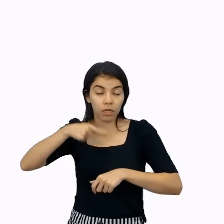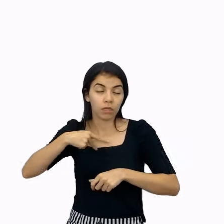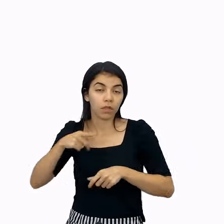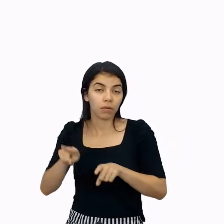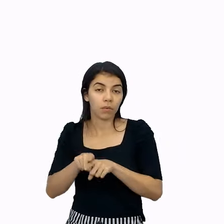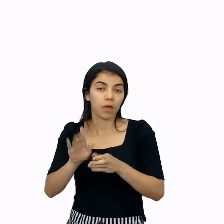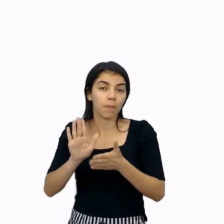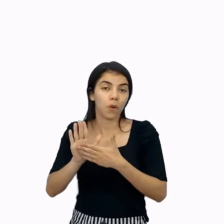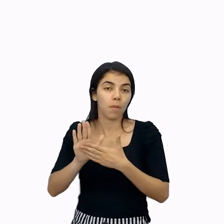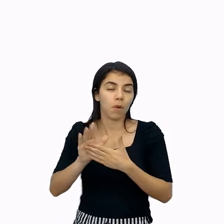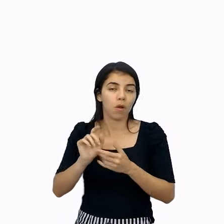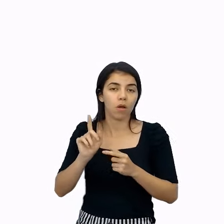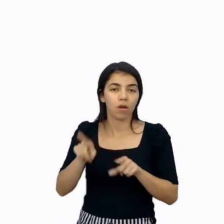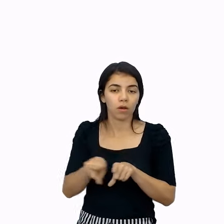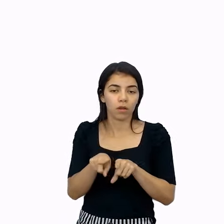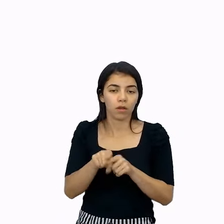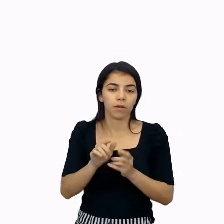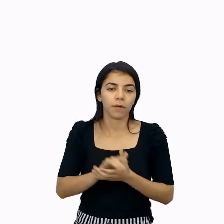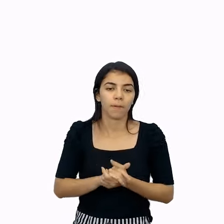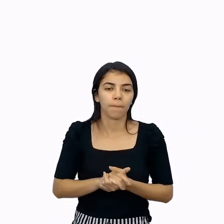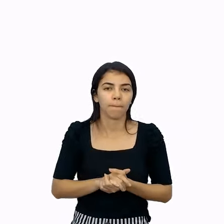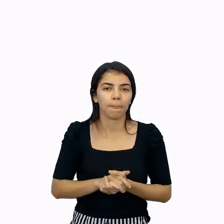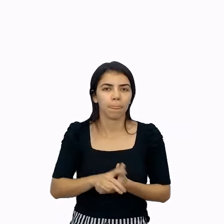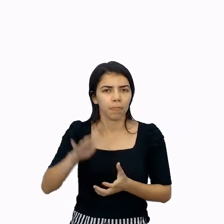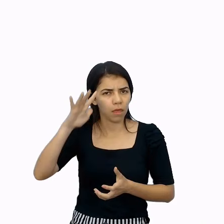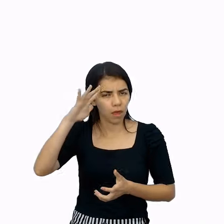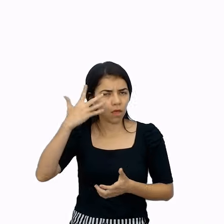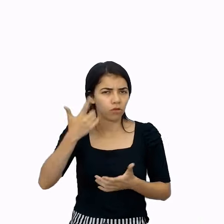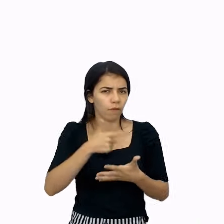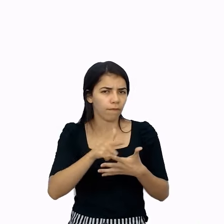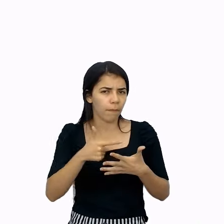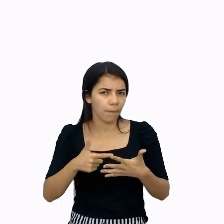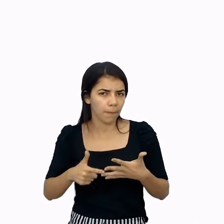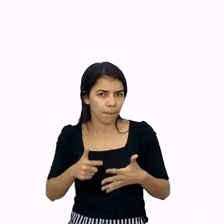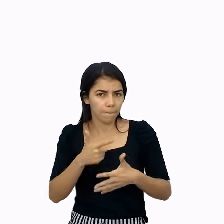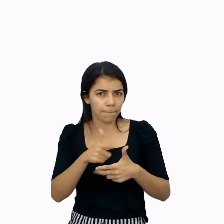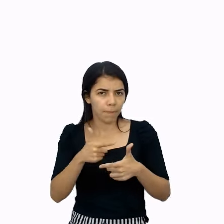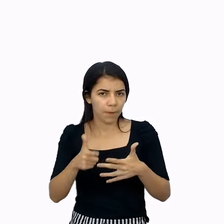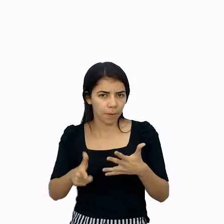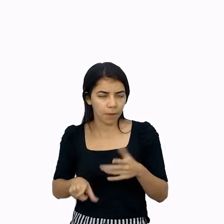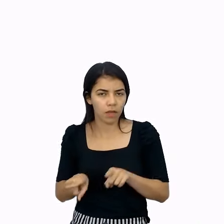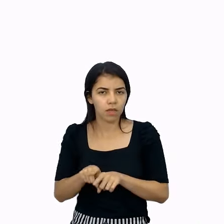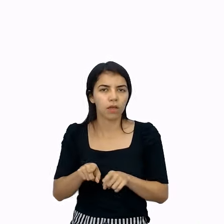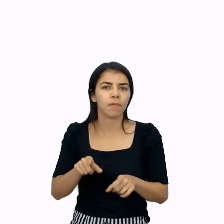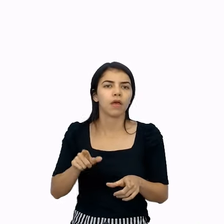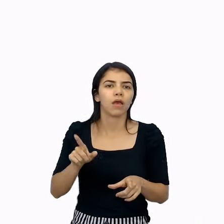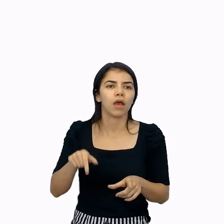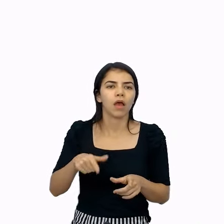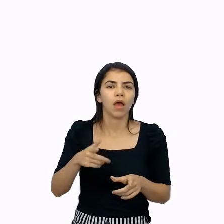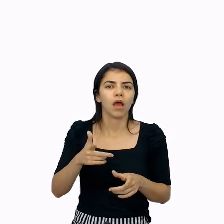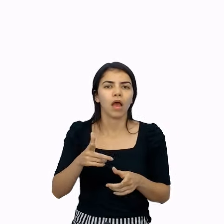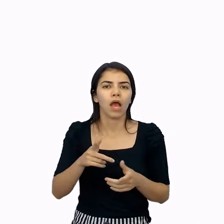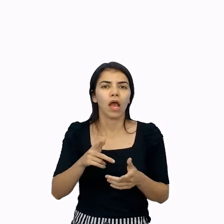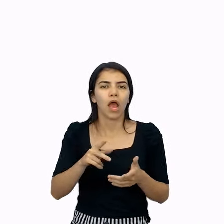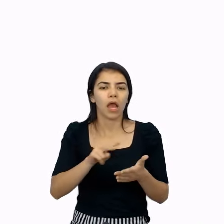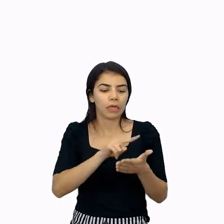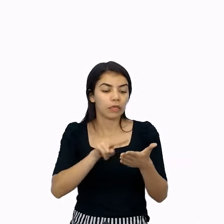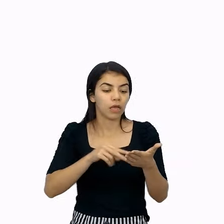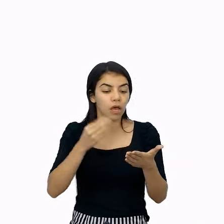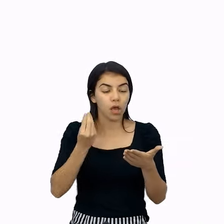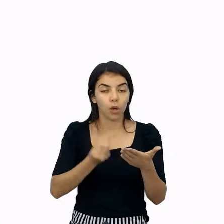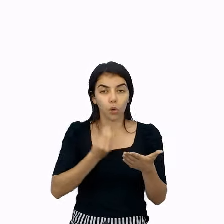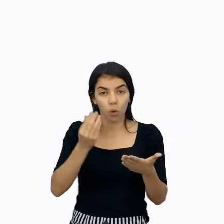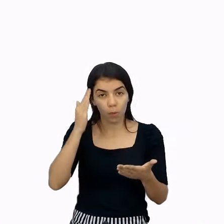propor alguns soluções para certos problemas que eles encontram na questão da interpretação, ou